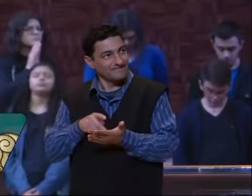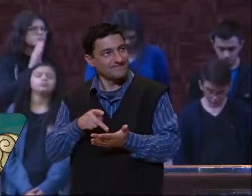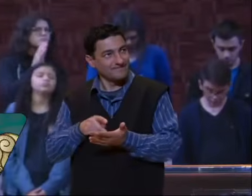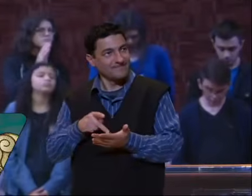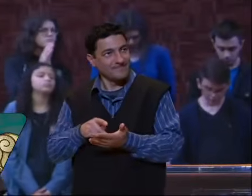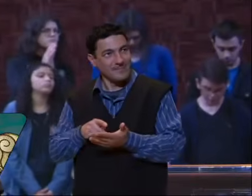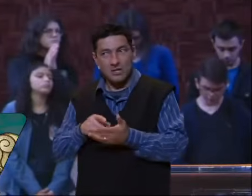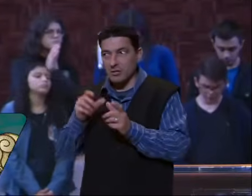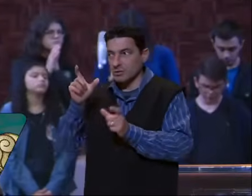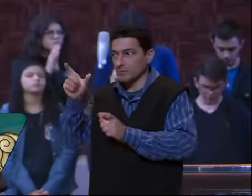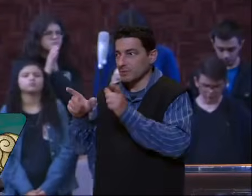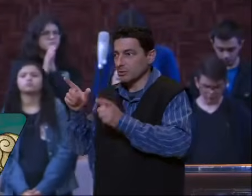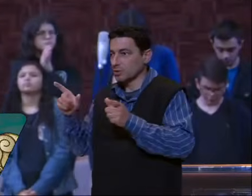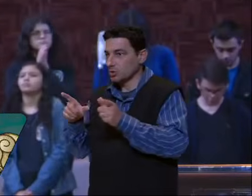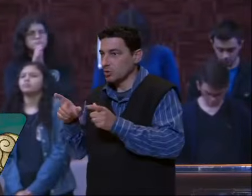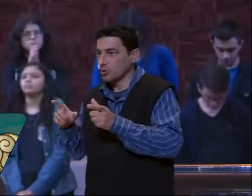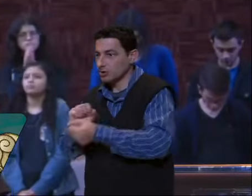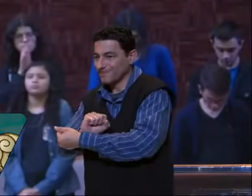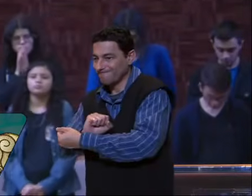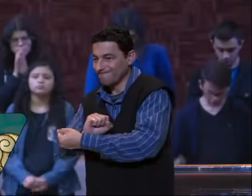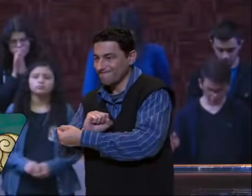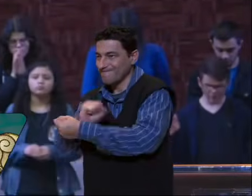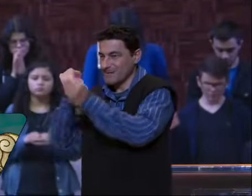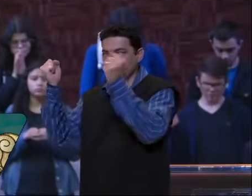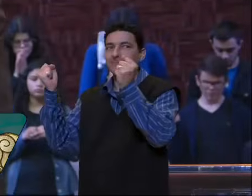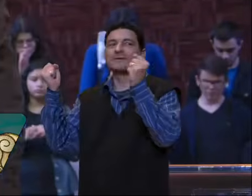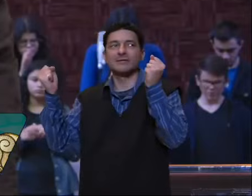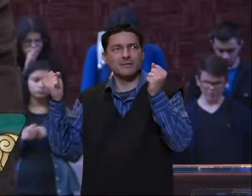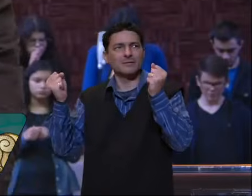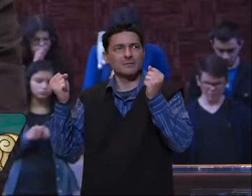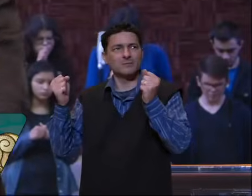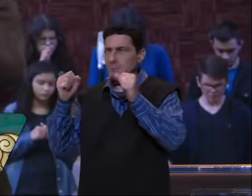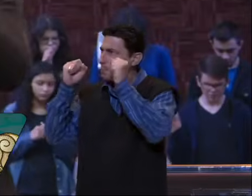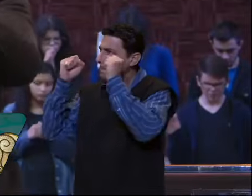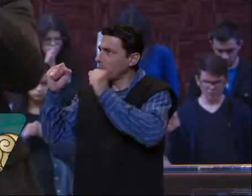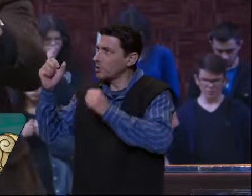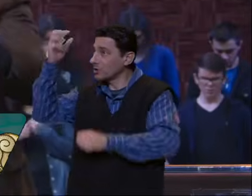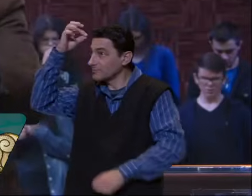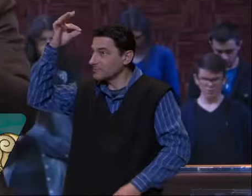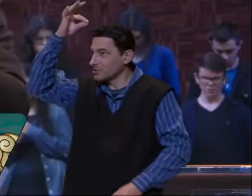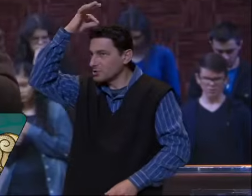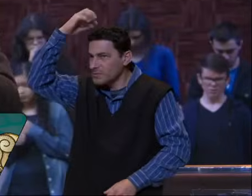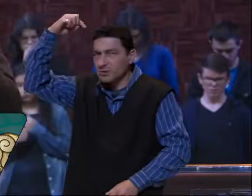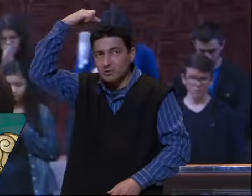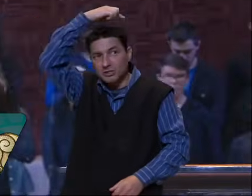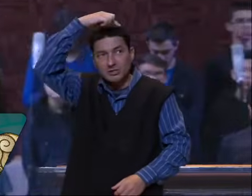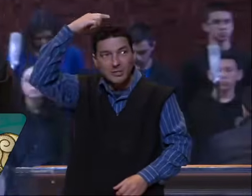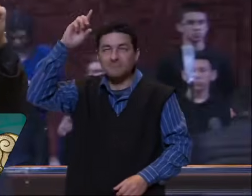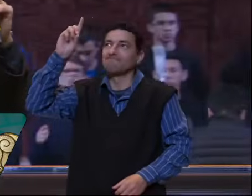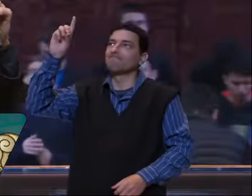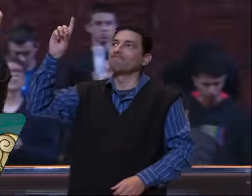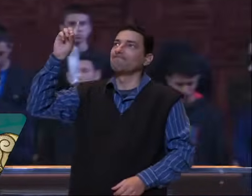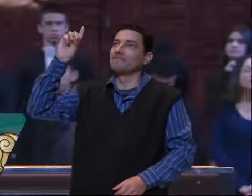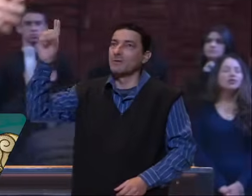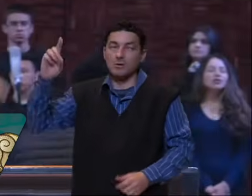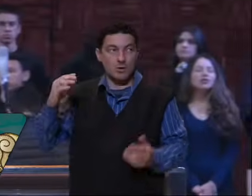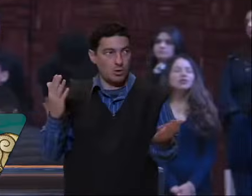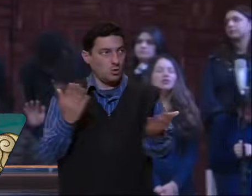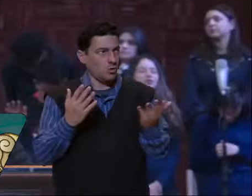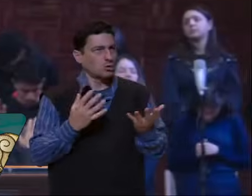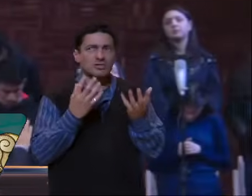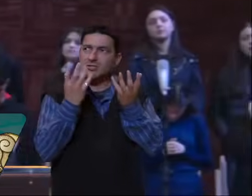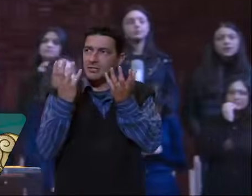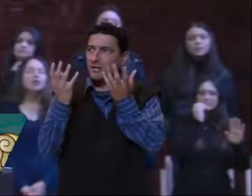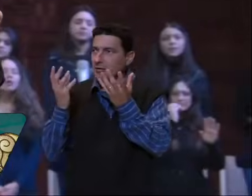serão libertas agora pelo poder do Espírito Santo de Deus. Se hoje nesse lugar você quer tomar essa